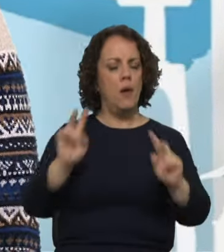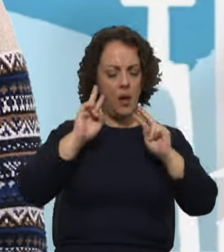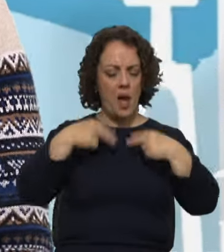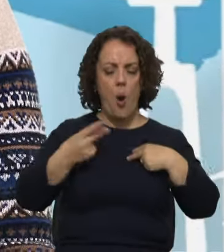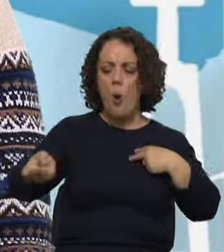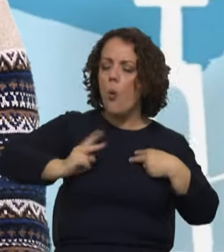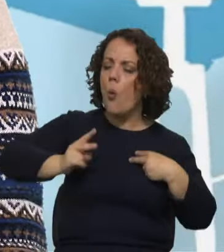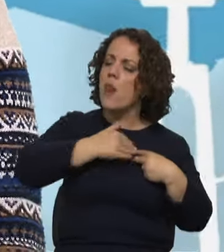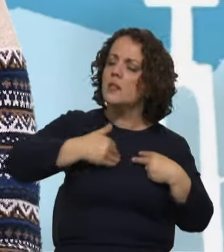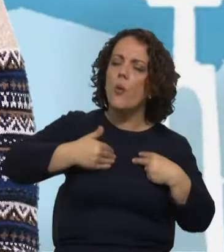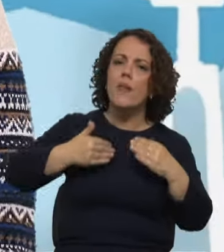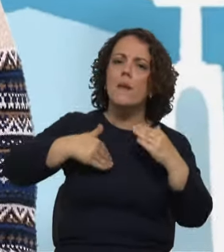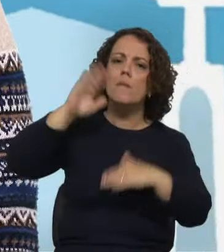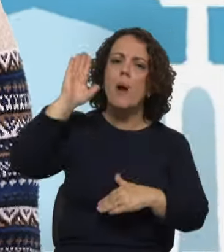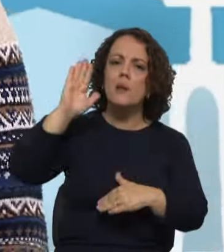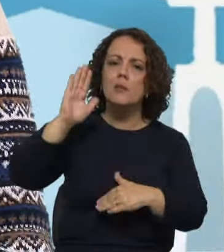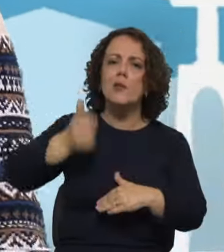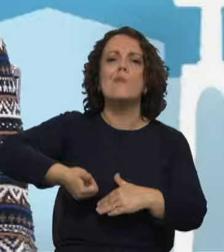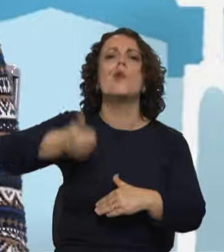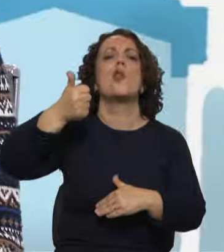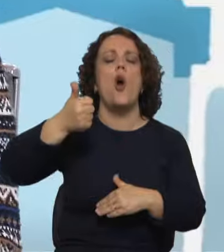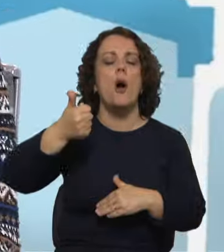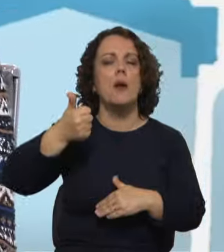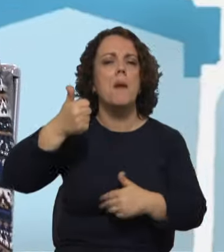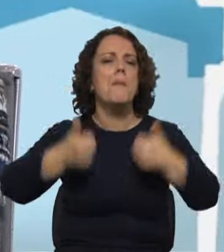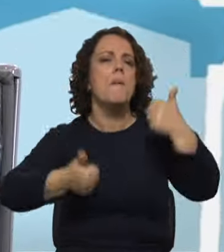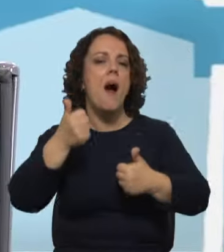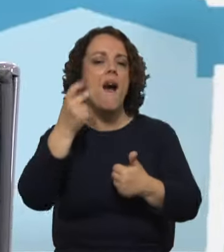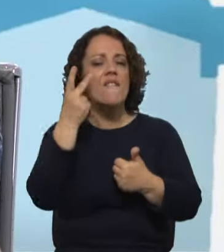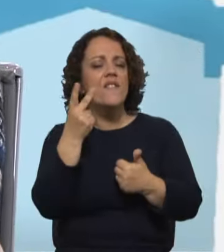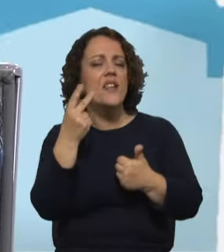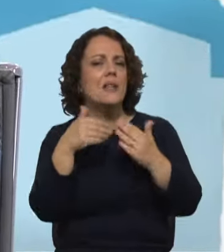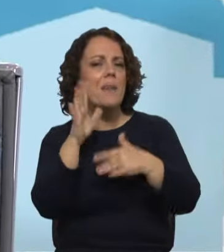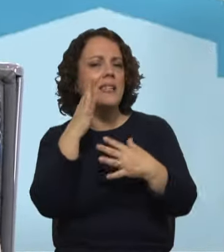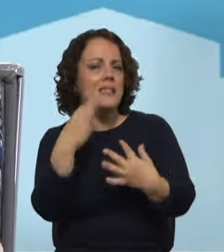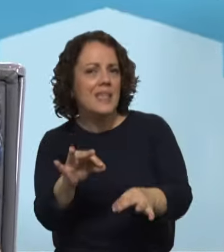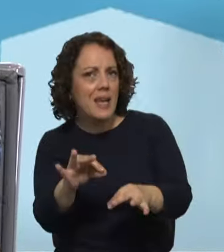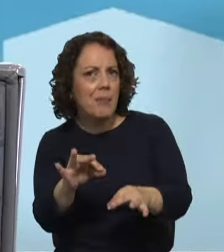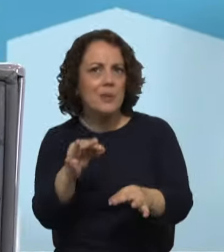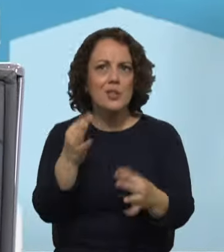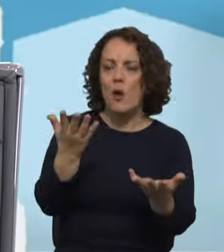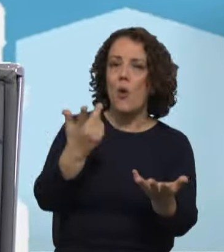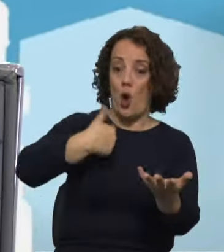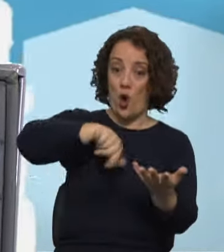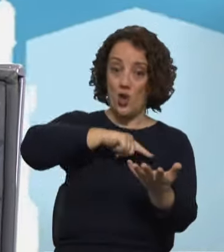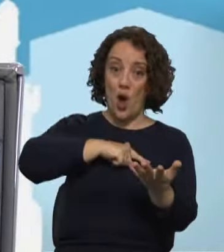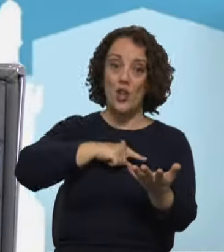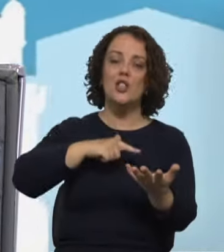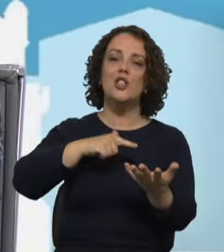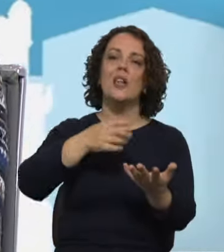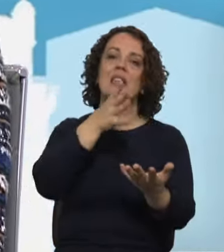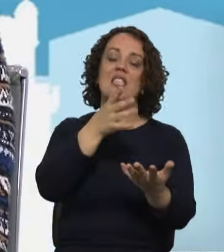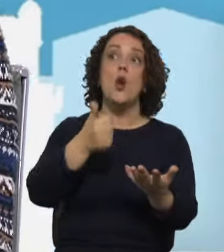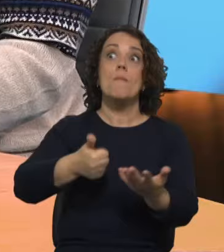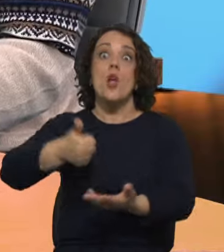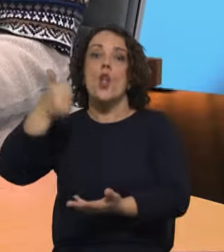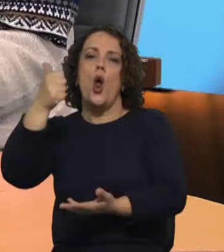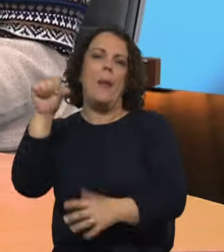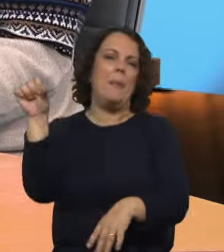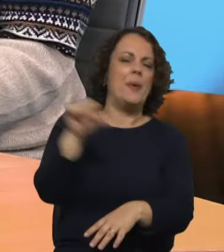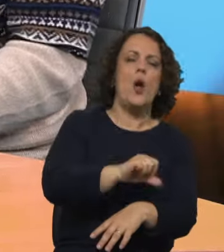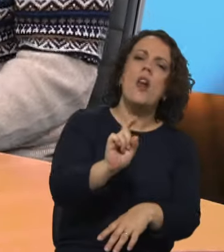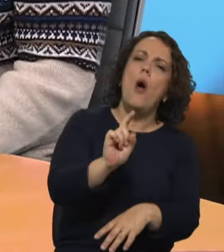que um estilo de vida um bocadinho mais simples e eh não eu não nós cada vez menos gostamos de usar o melhor ou o pior mas de facto